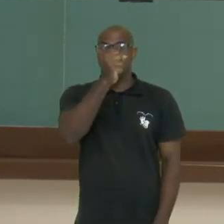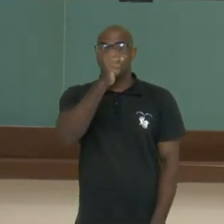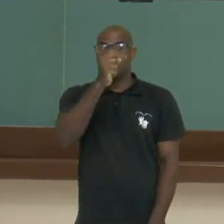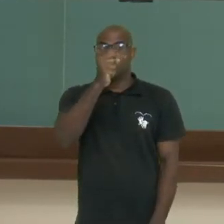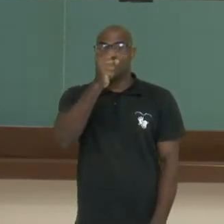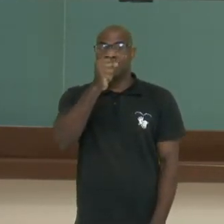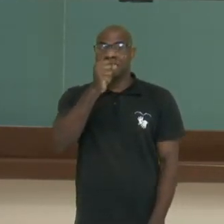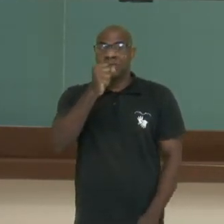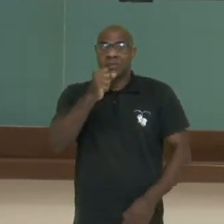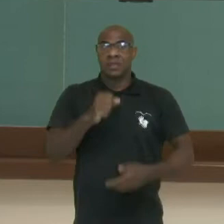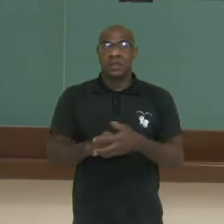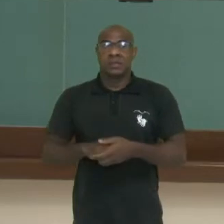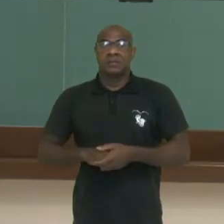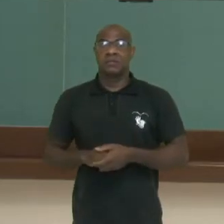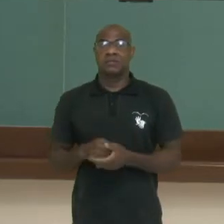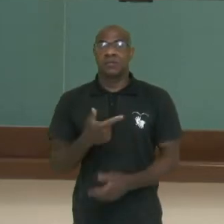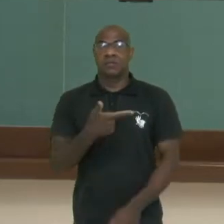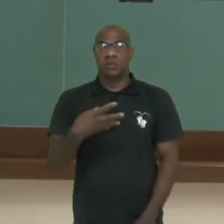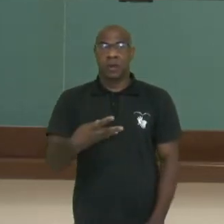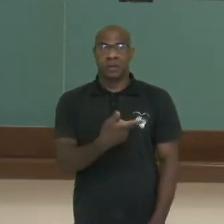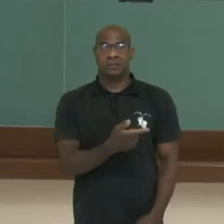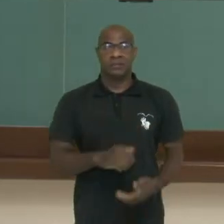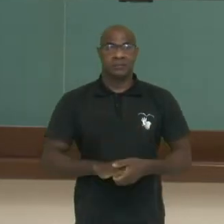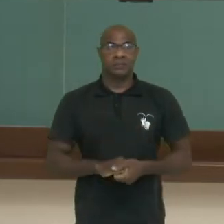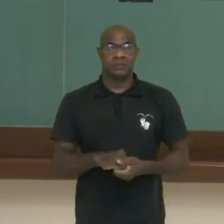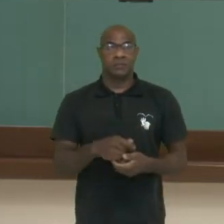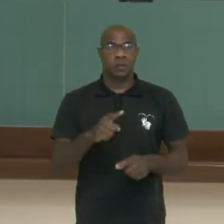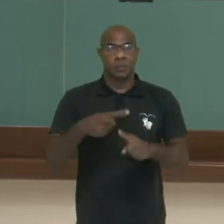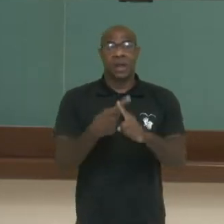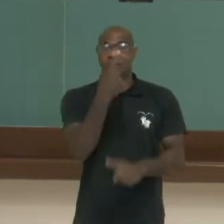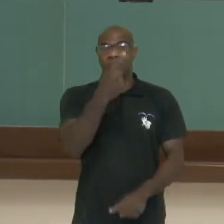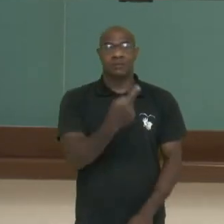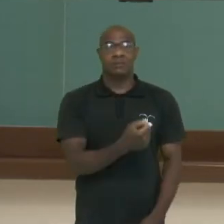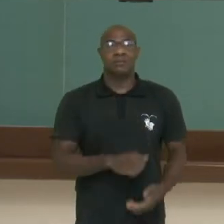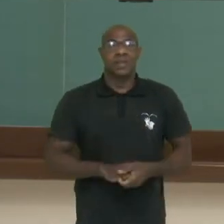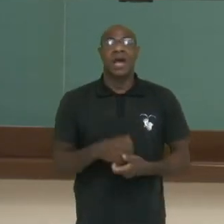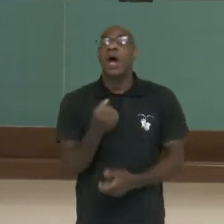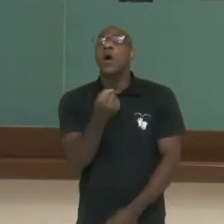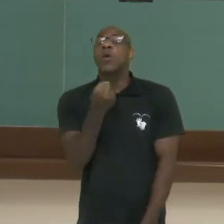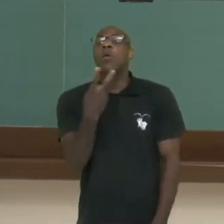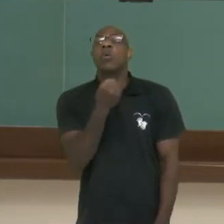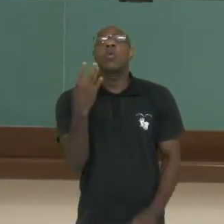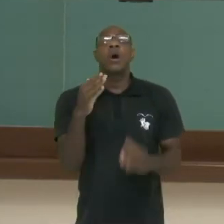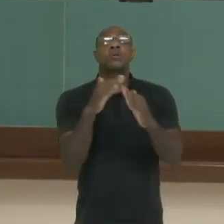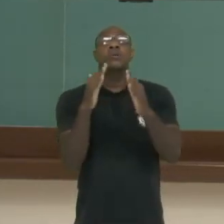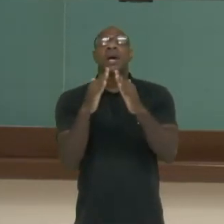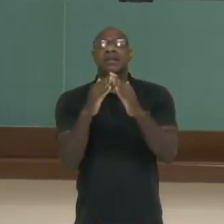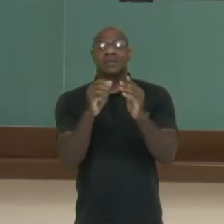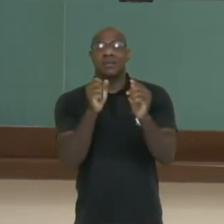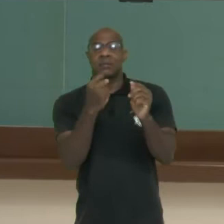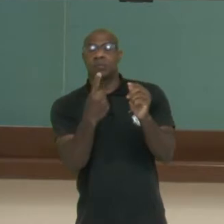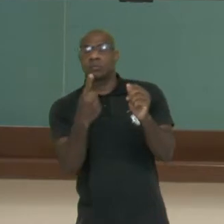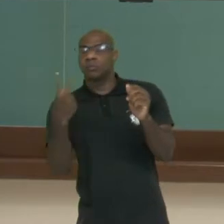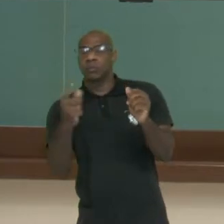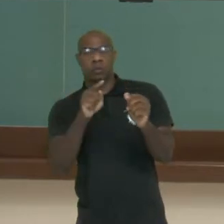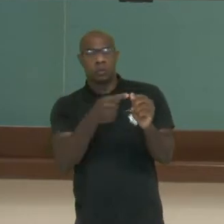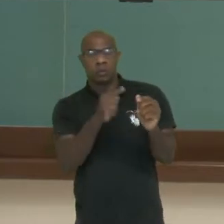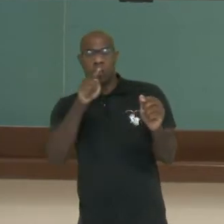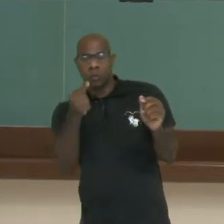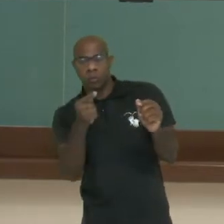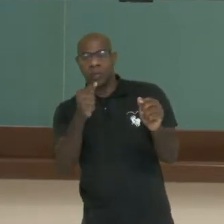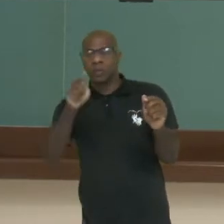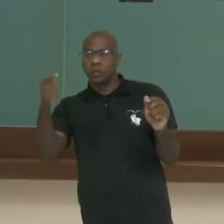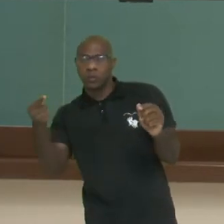1, 25, não é? Aí no finalzinho a gente vai lá e conta. Quantas casinhas que tem depois da vírgula? 1, 2. Aí